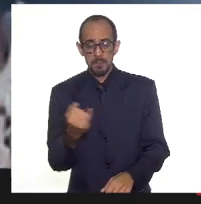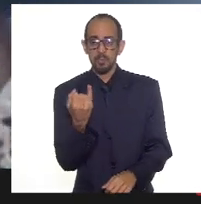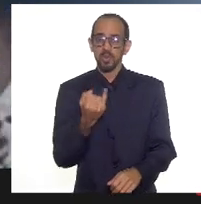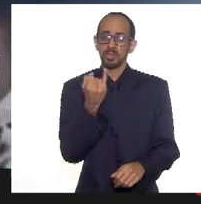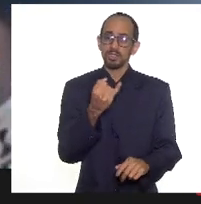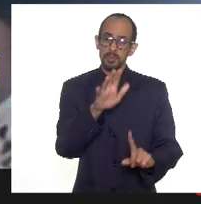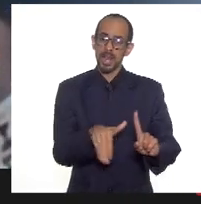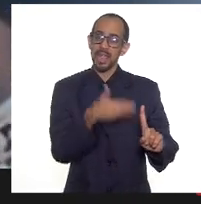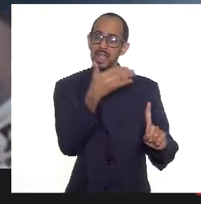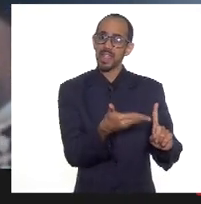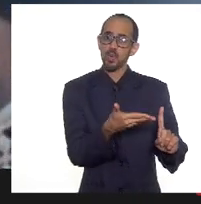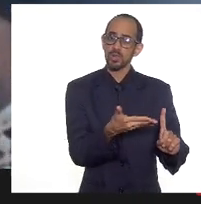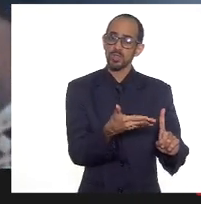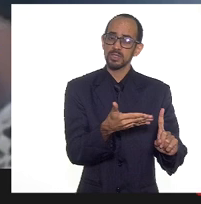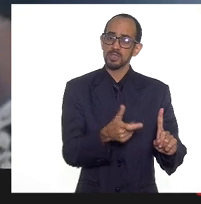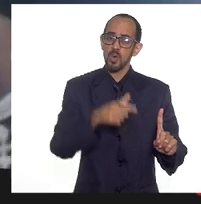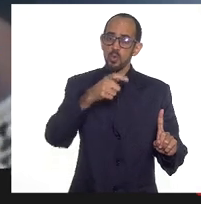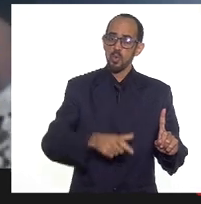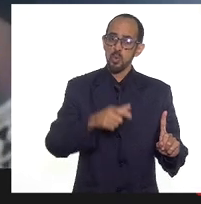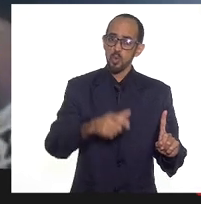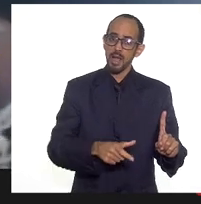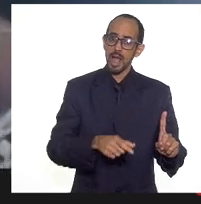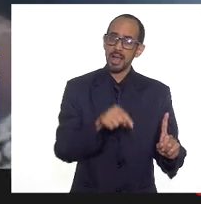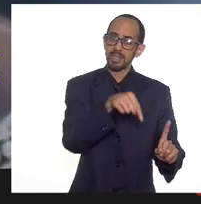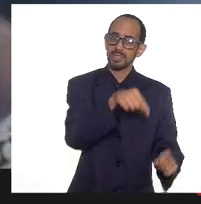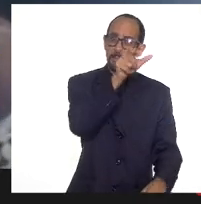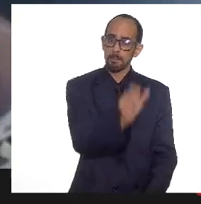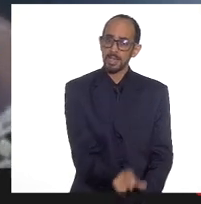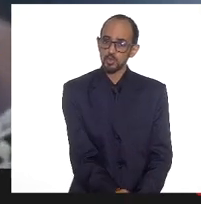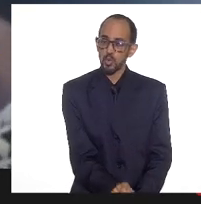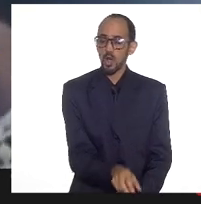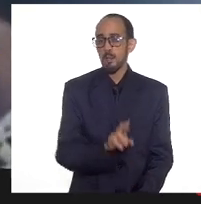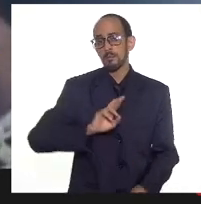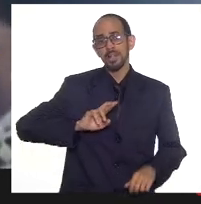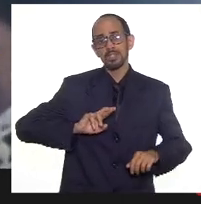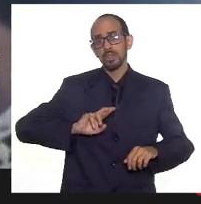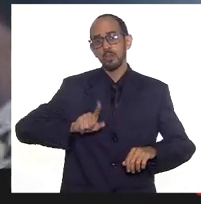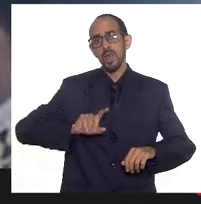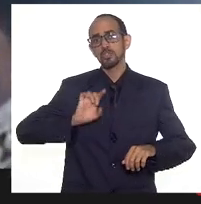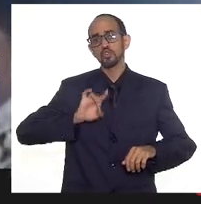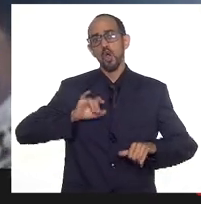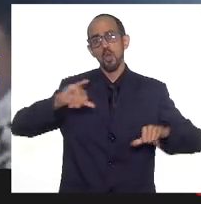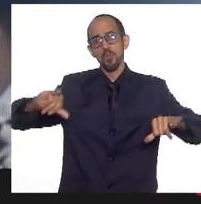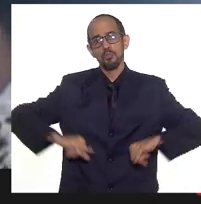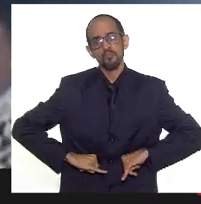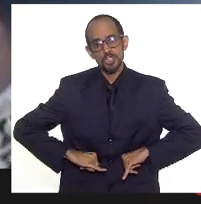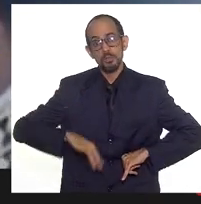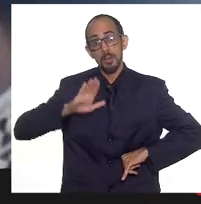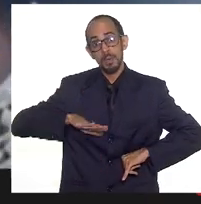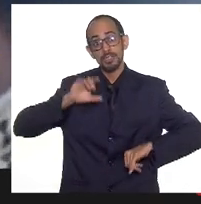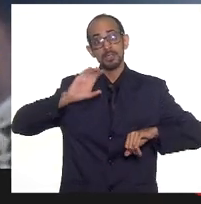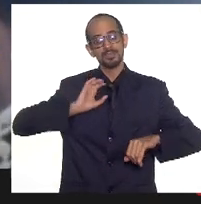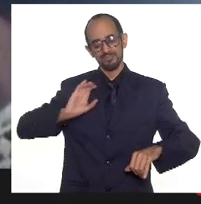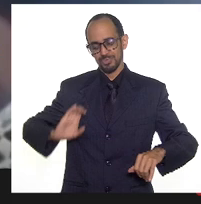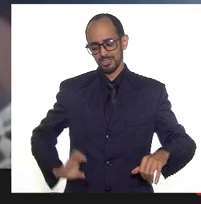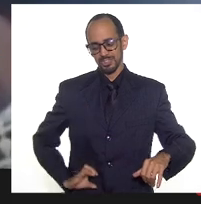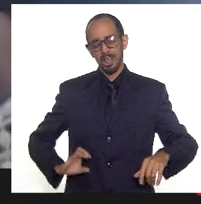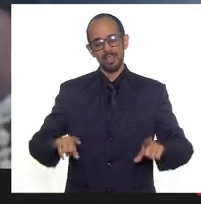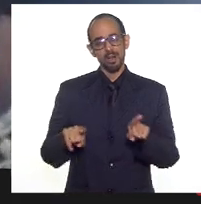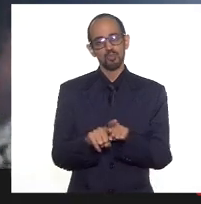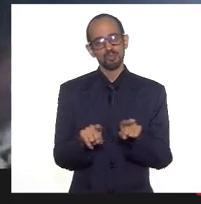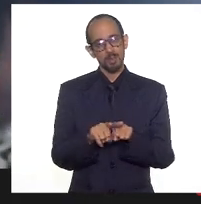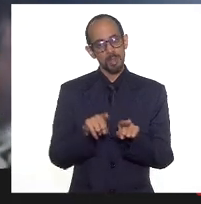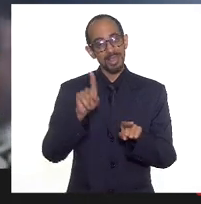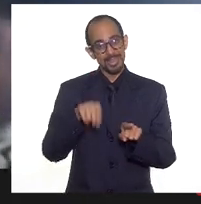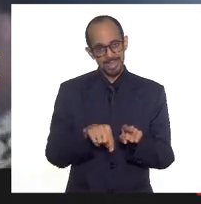o lugar político desses sujeitos, não apenas como vítimas, mas como cidadãos que são. Eu gostaria de dizer